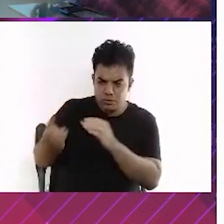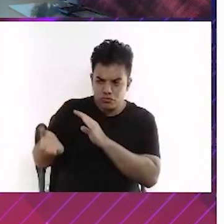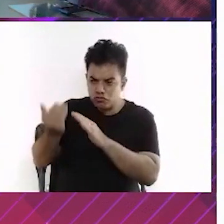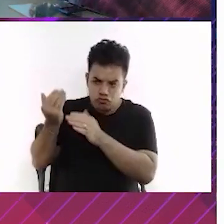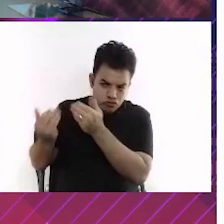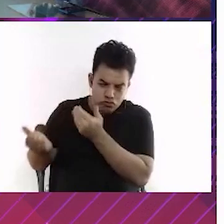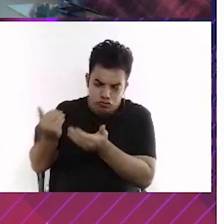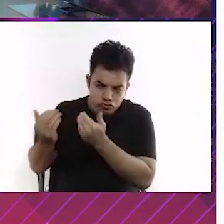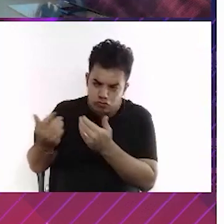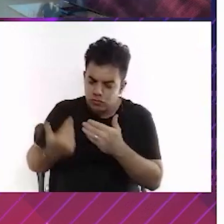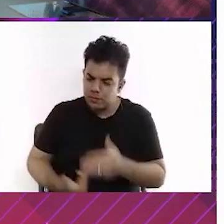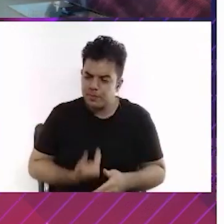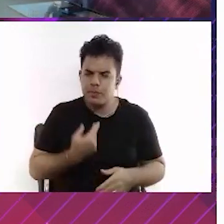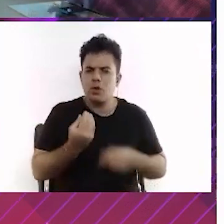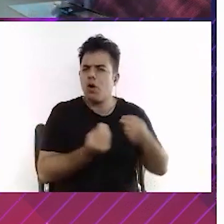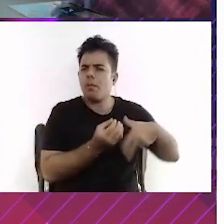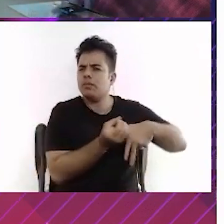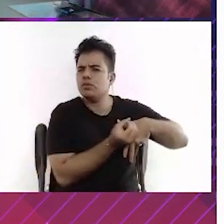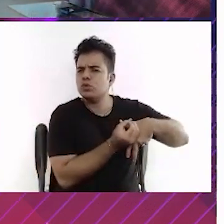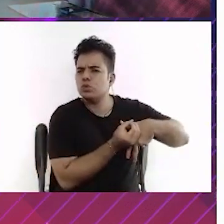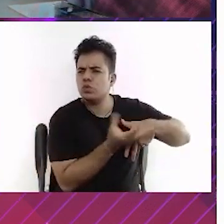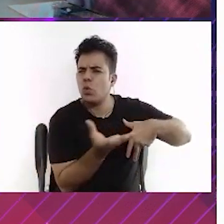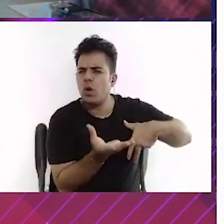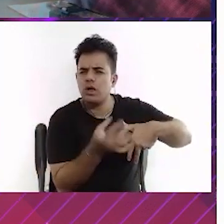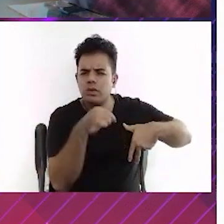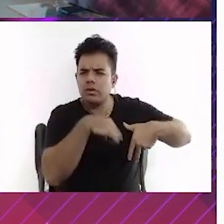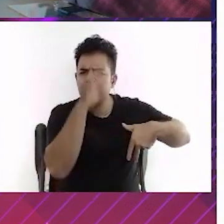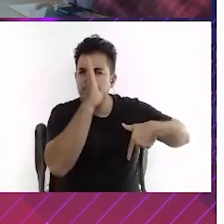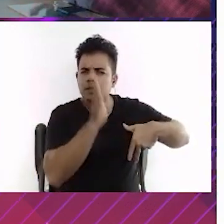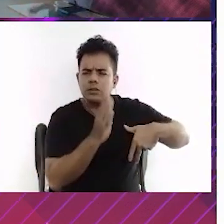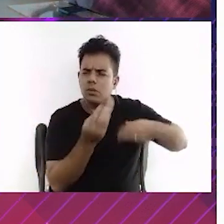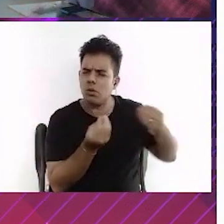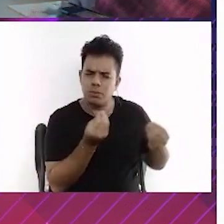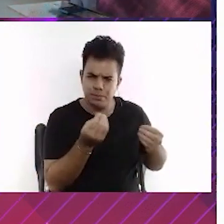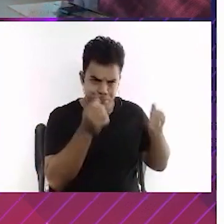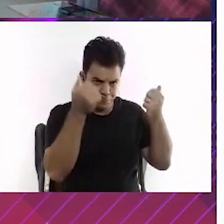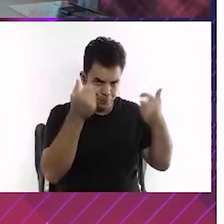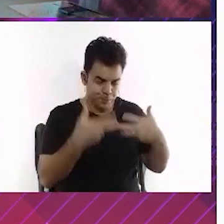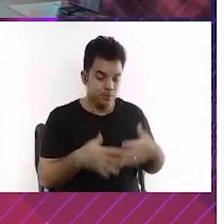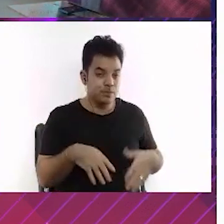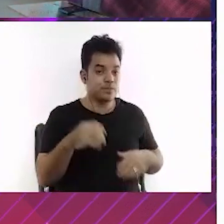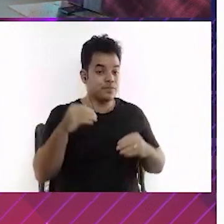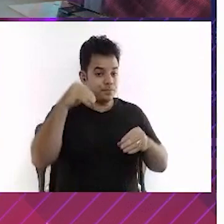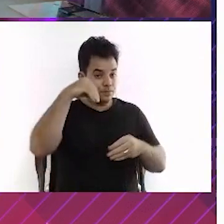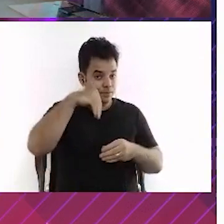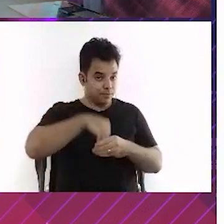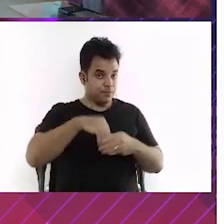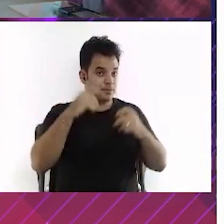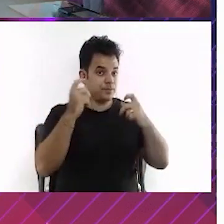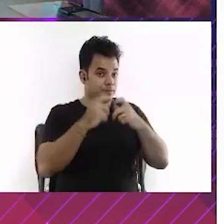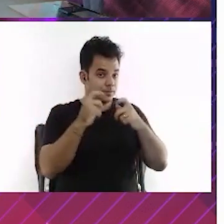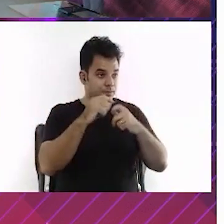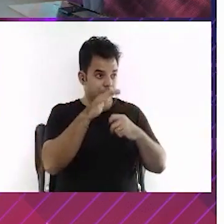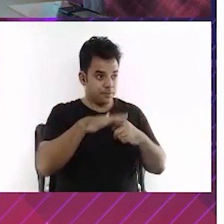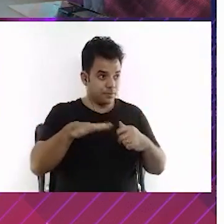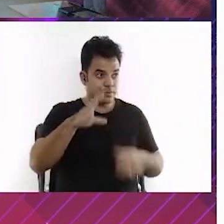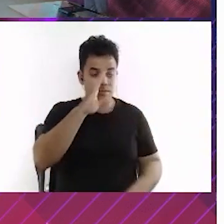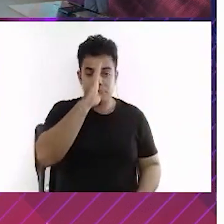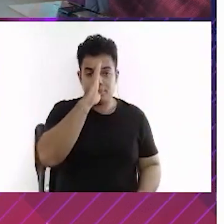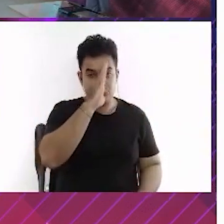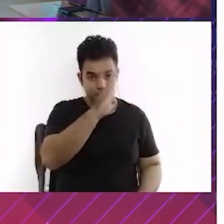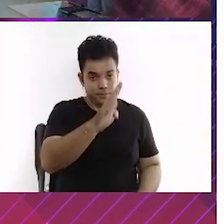hoje um processo de doação de transplantes aqui no Brasil? Então, no hospital, essas são as principais áreas que